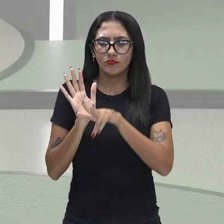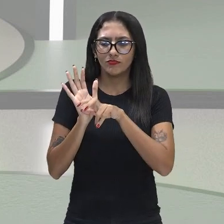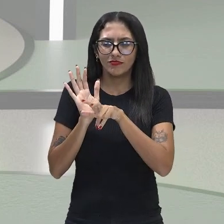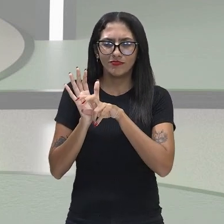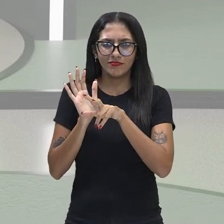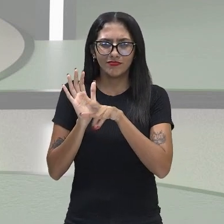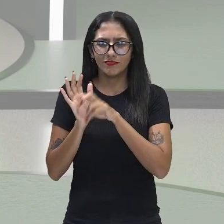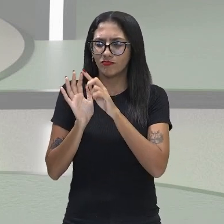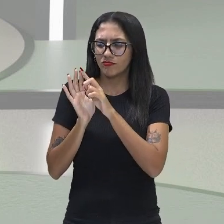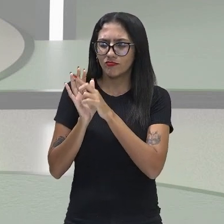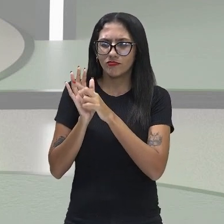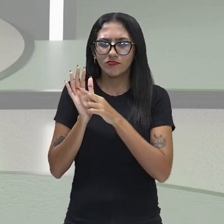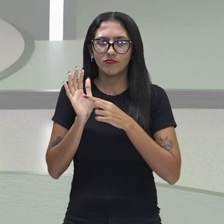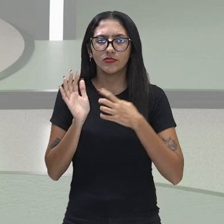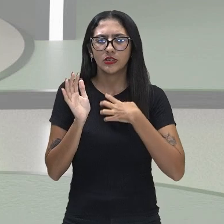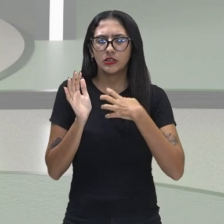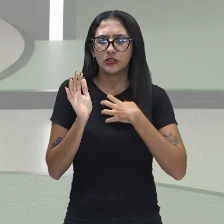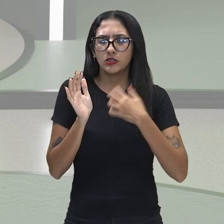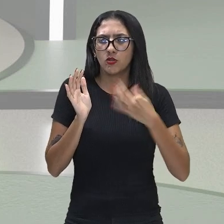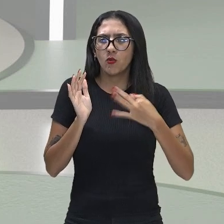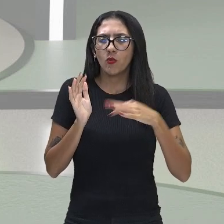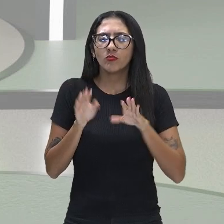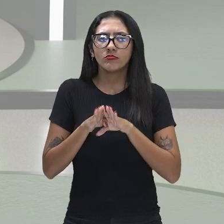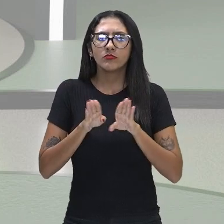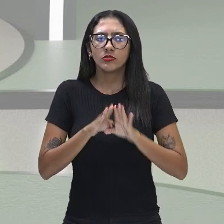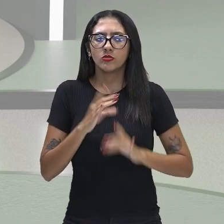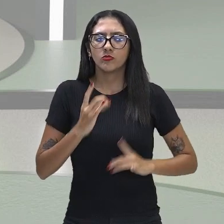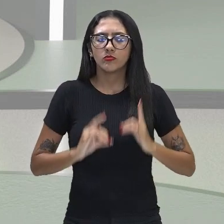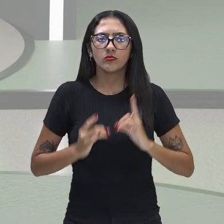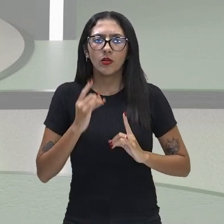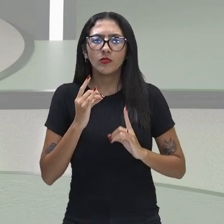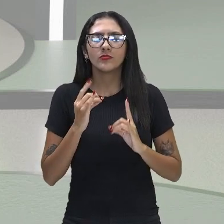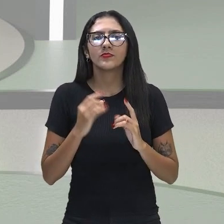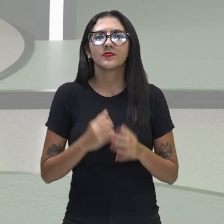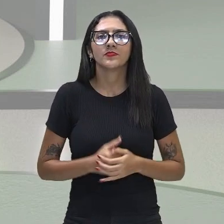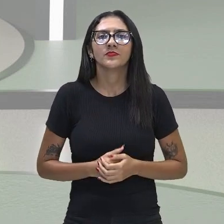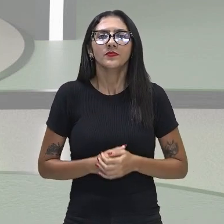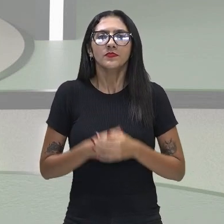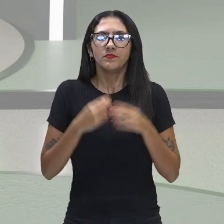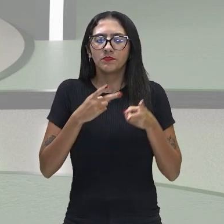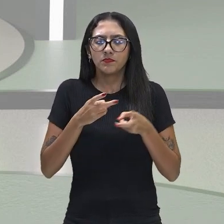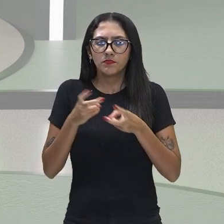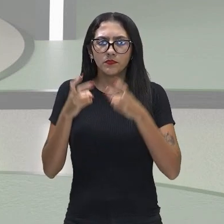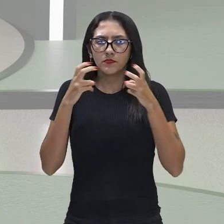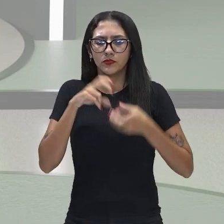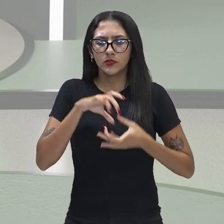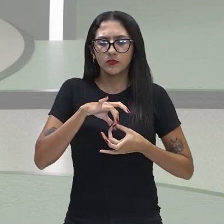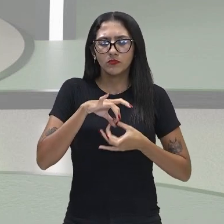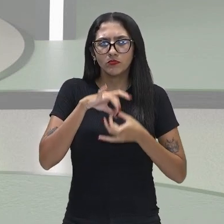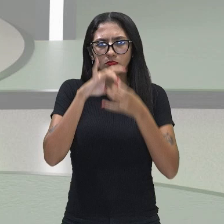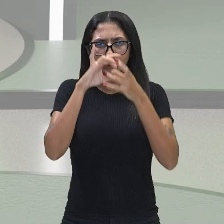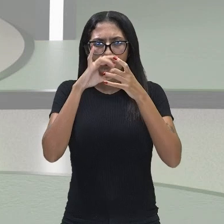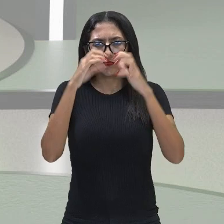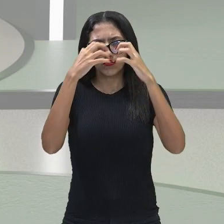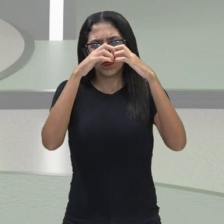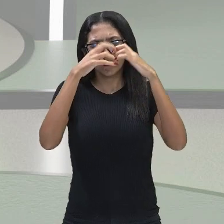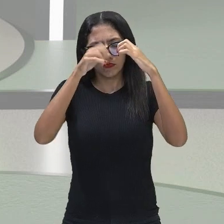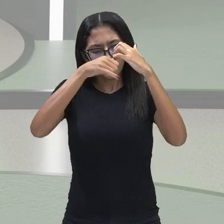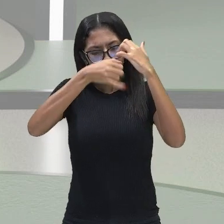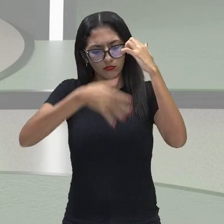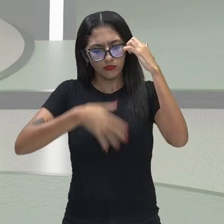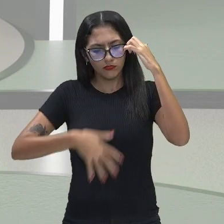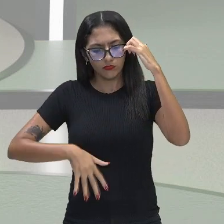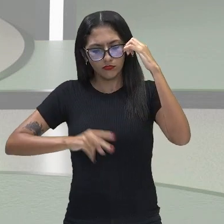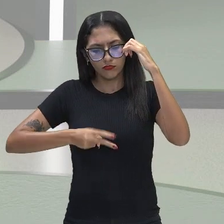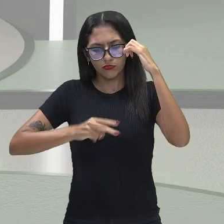da nossa pele, o neurônio associativo, que vai fazer a conexão entre o seu neurônio sensitivo e o seu neurônio